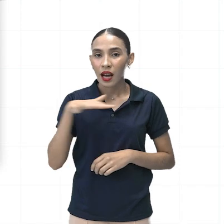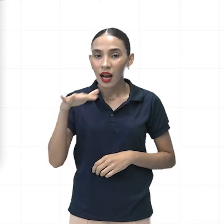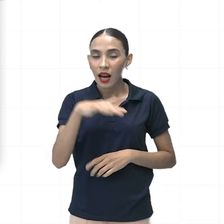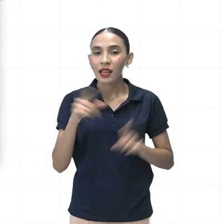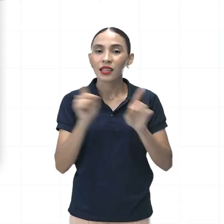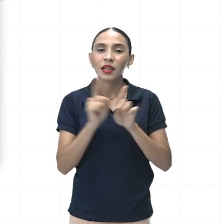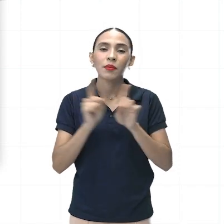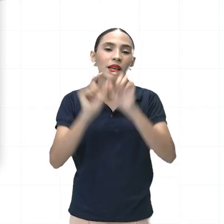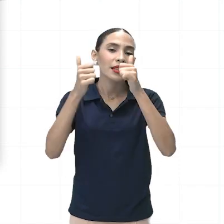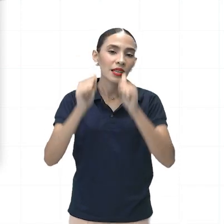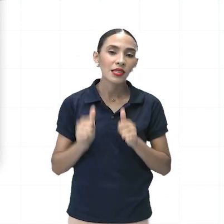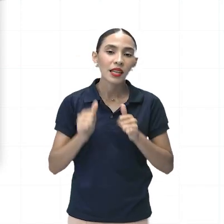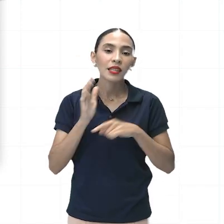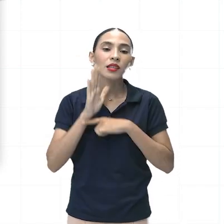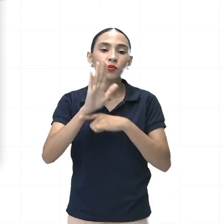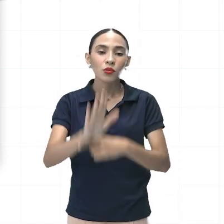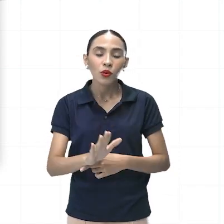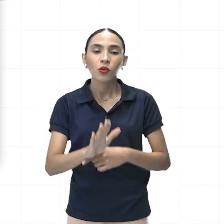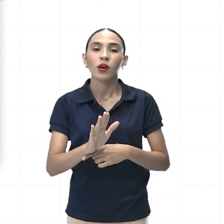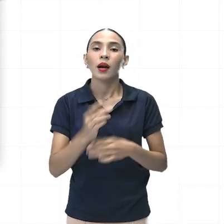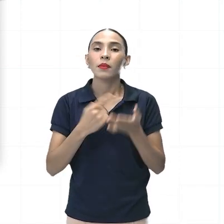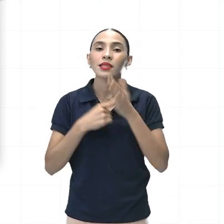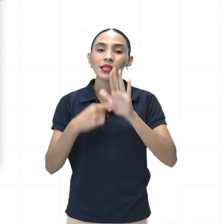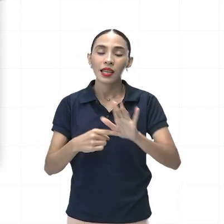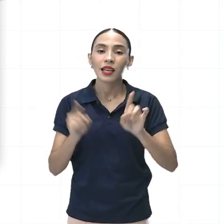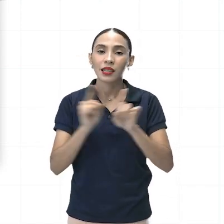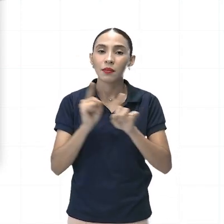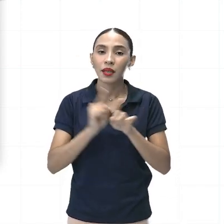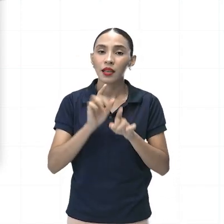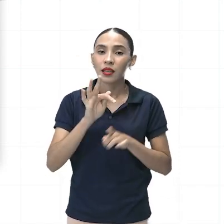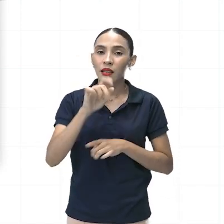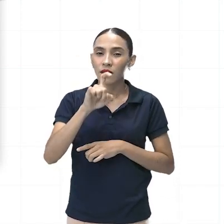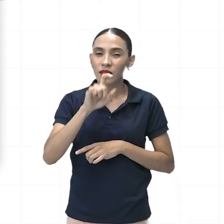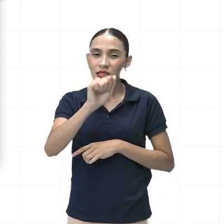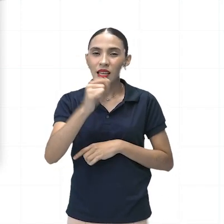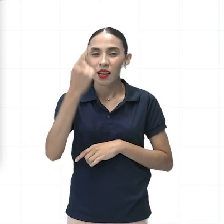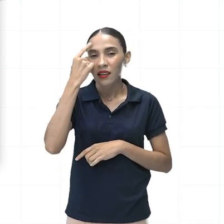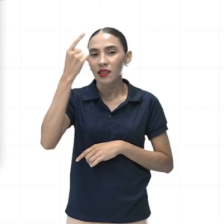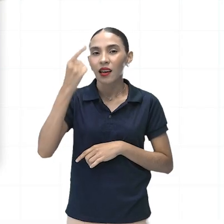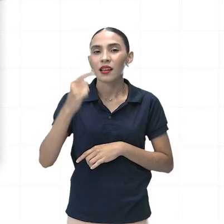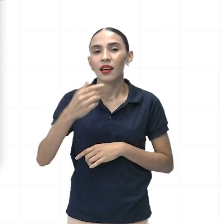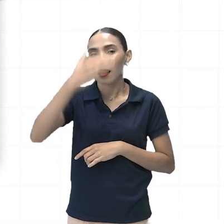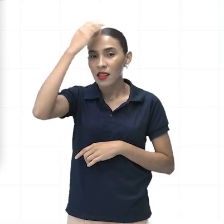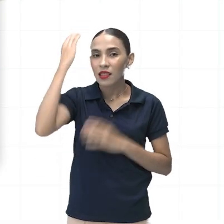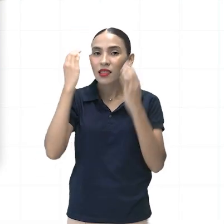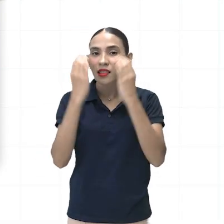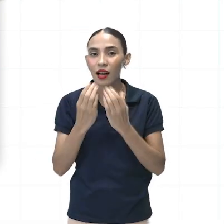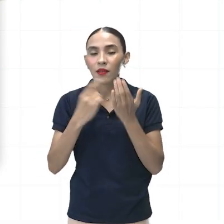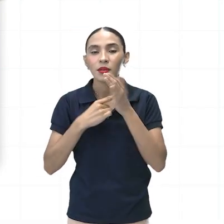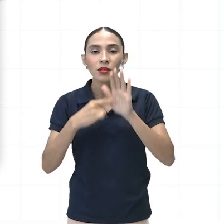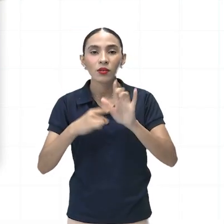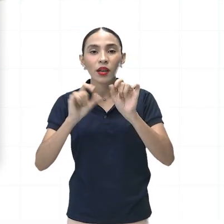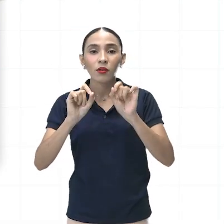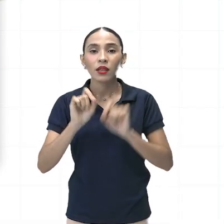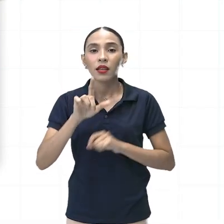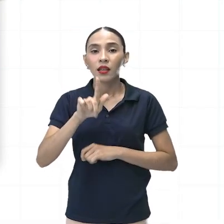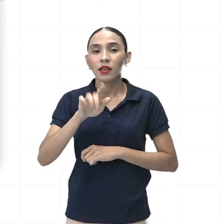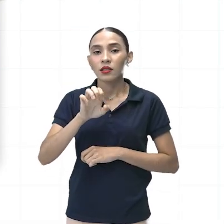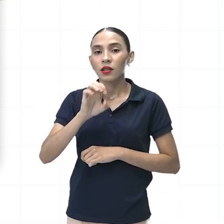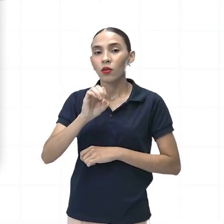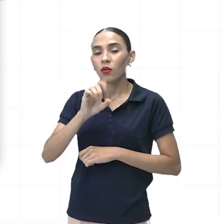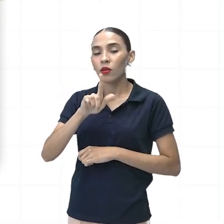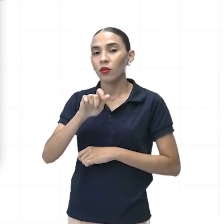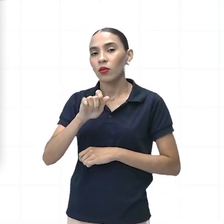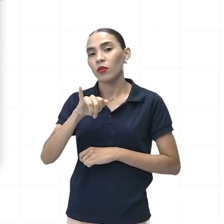bastante desenvolvimento, que ajudou a trazer e a fixar essas ideias que Darwin trouxe, foi a geologia,